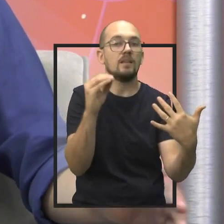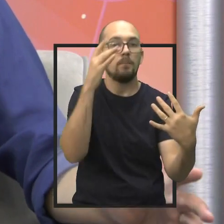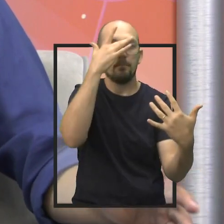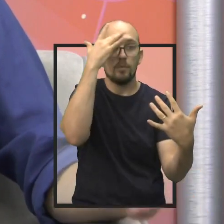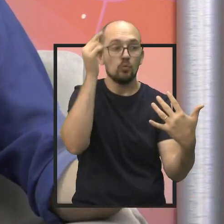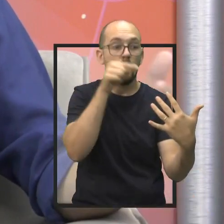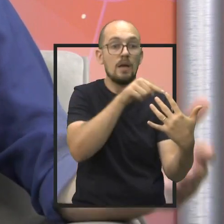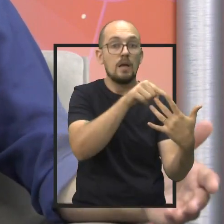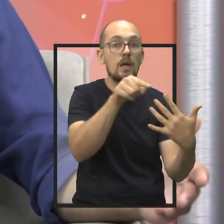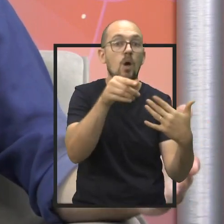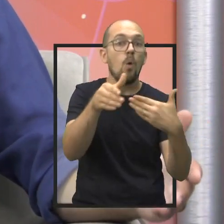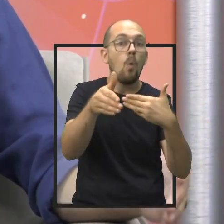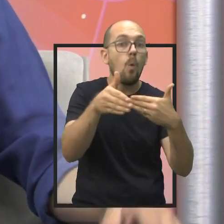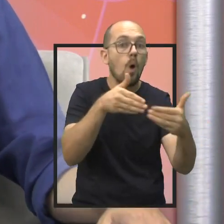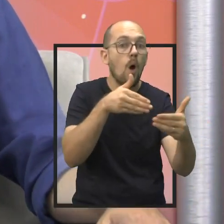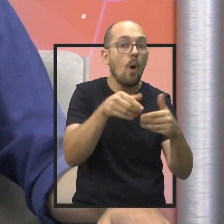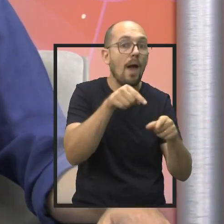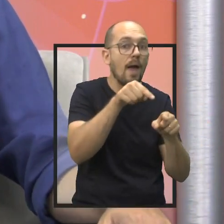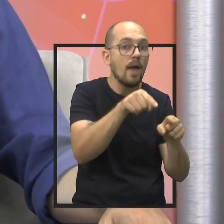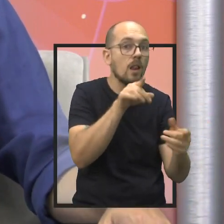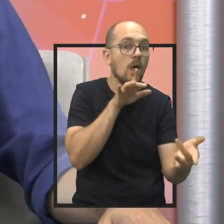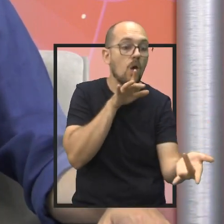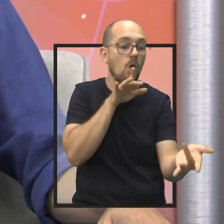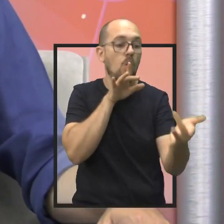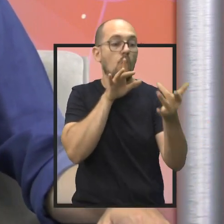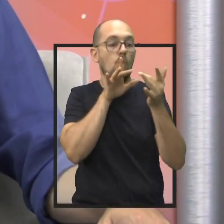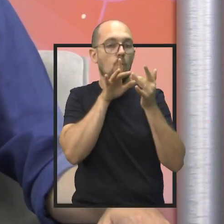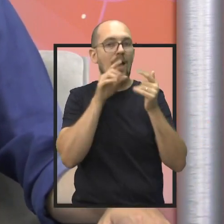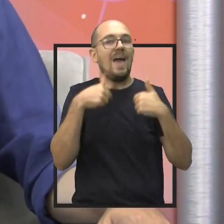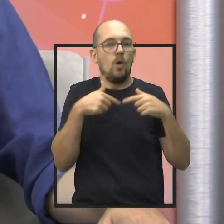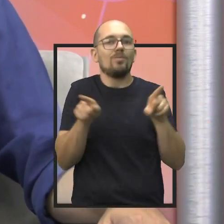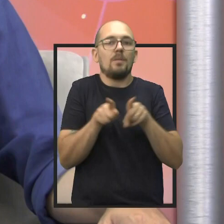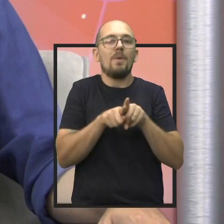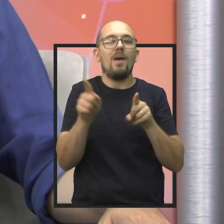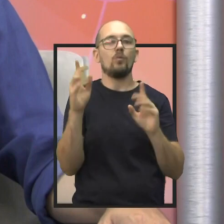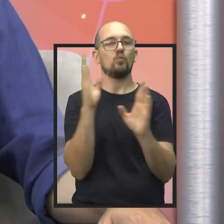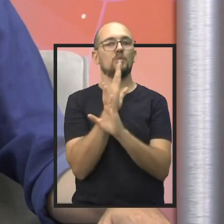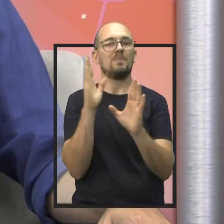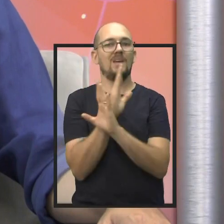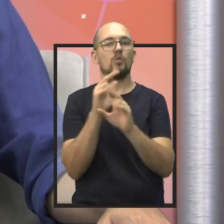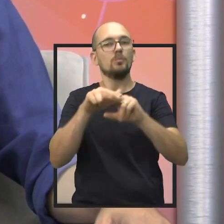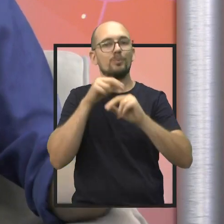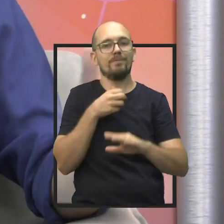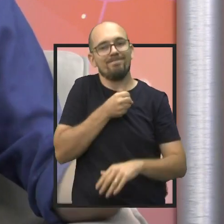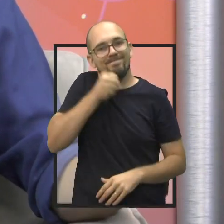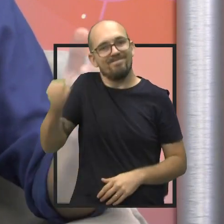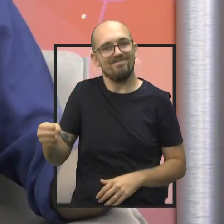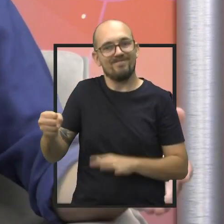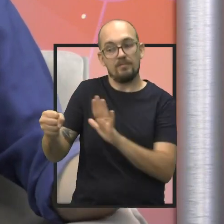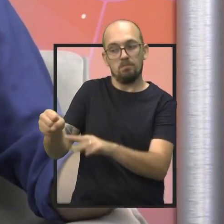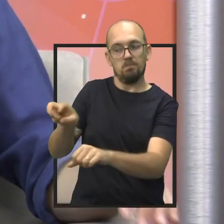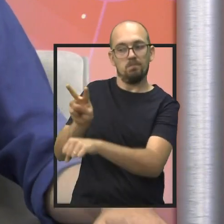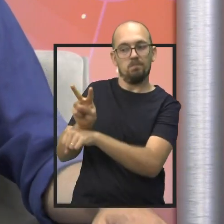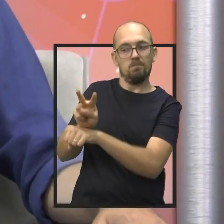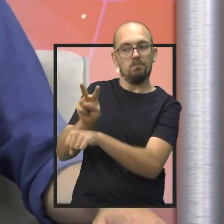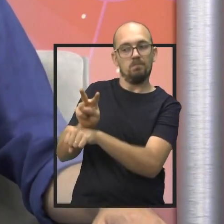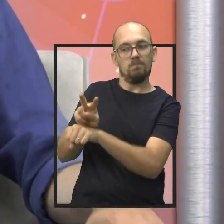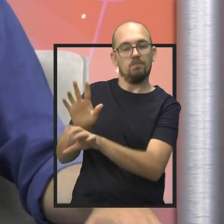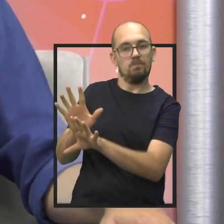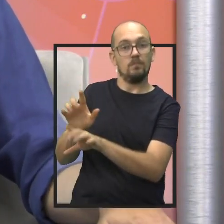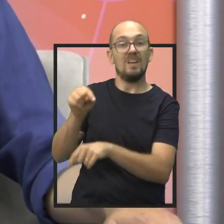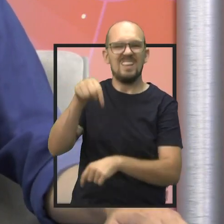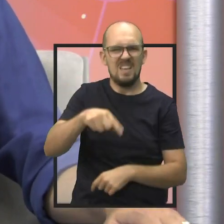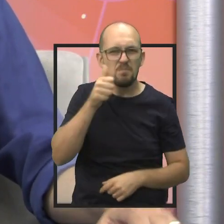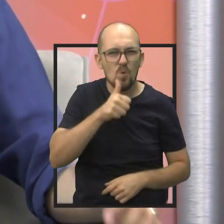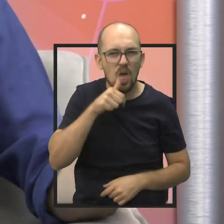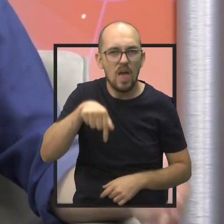apresentarem qualquer sintoma respiratório, ele passa a ser um caso suspeito. No caso dessa paciente de Jaú, ela não se encaixava no caso suspeito e por